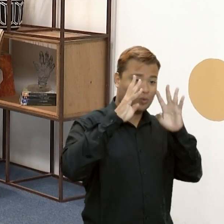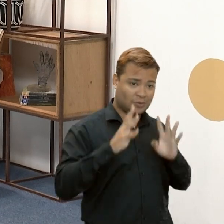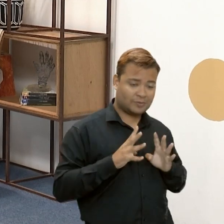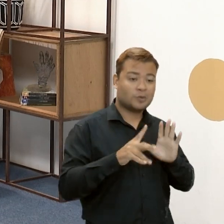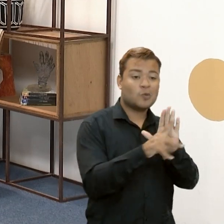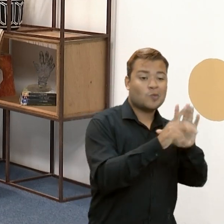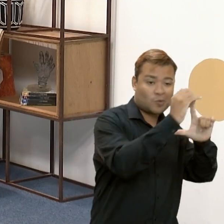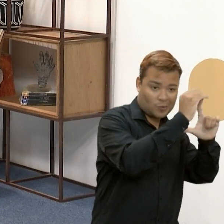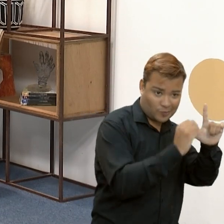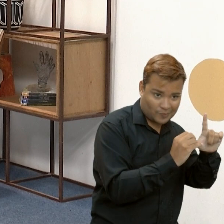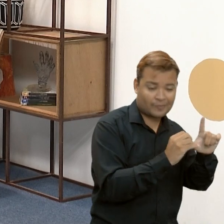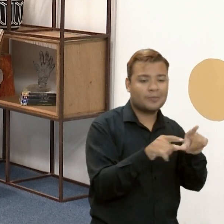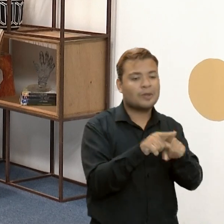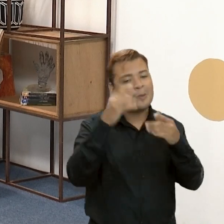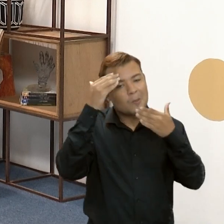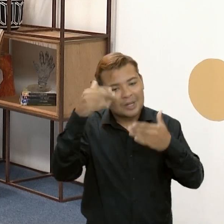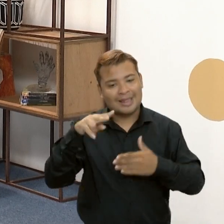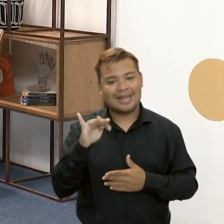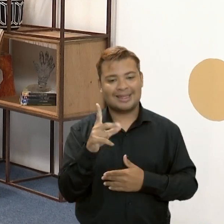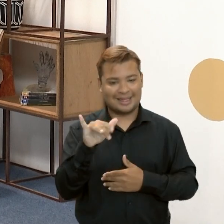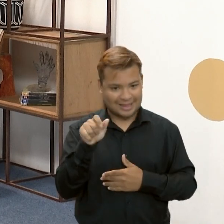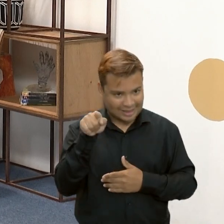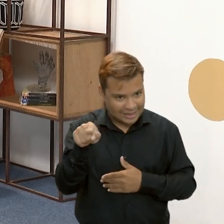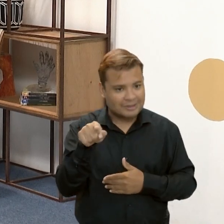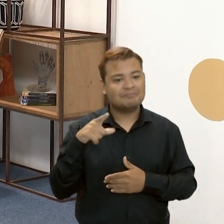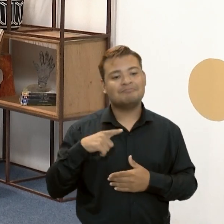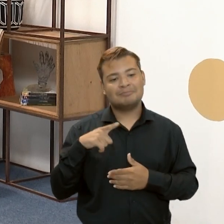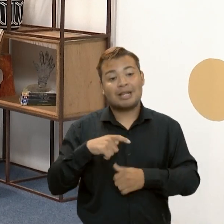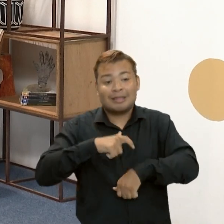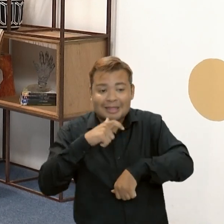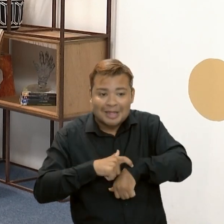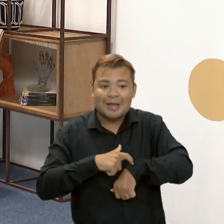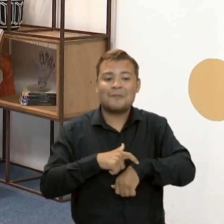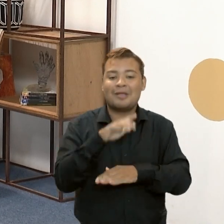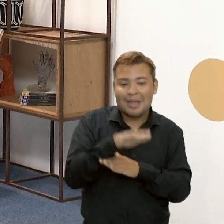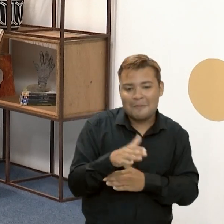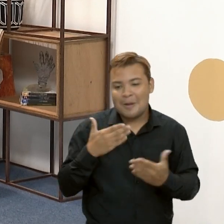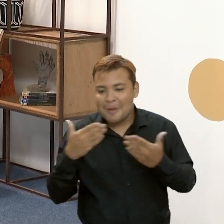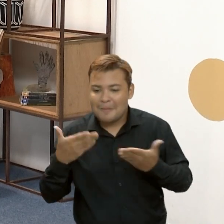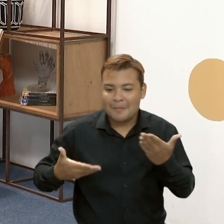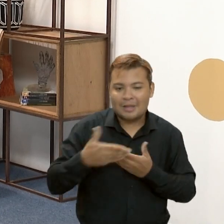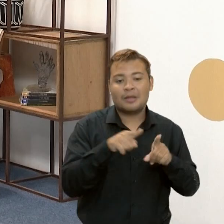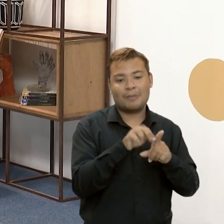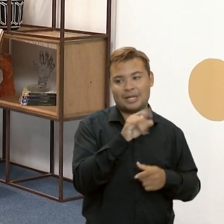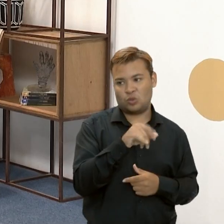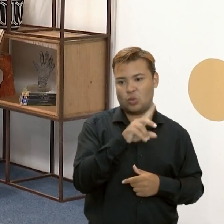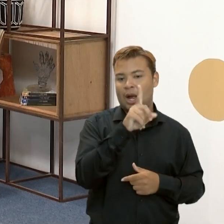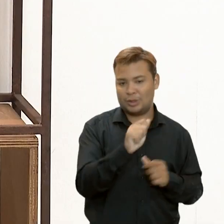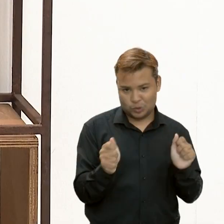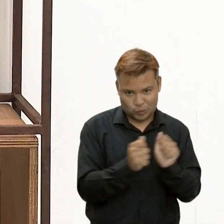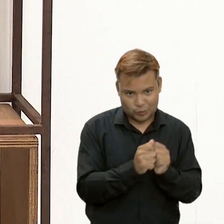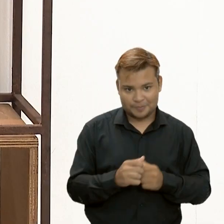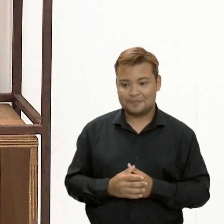TV UFG, obrigada, Natália, pela dividir com você aqui essa tarde também e com a Eduarda. Bom,